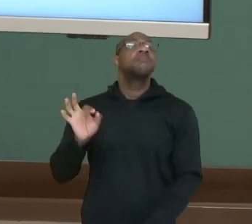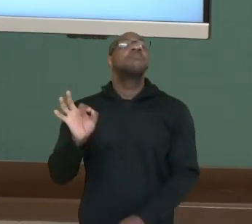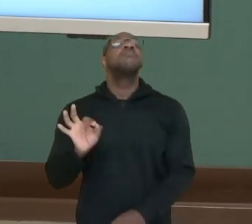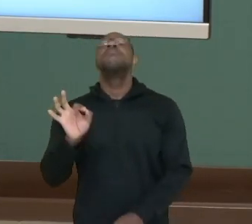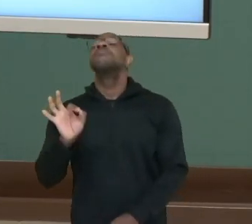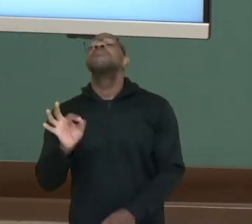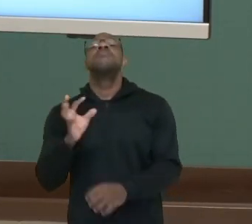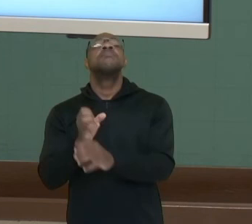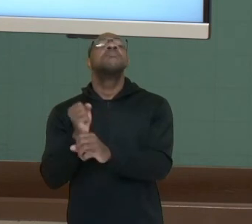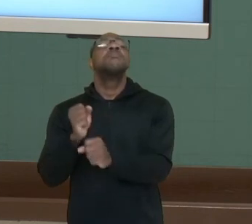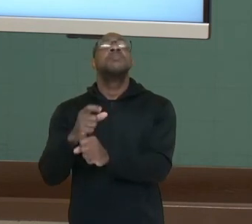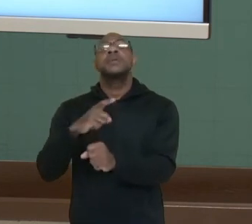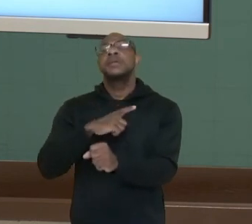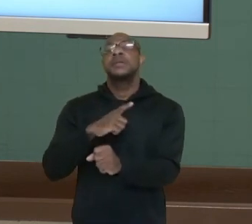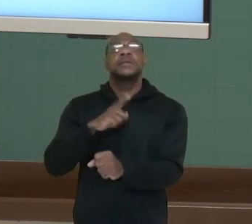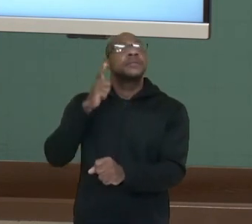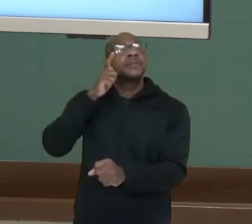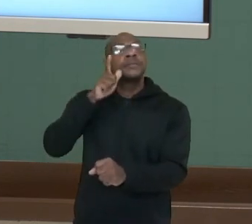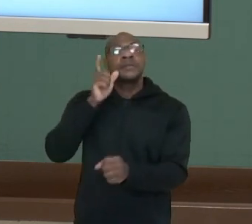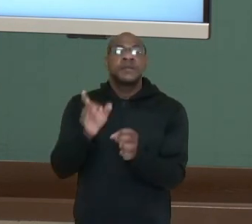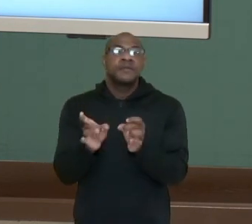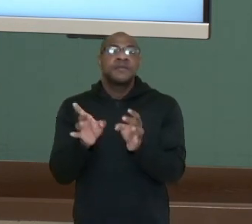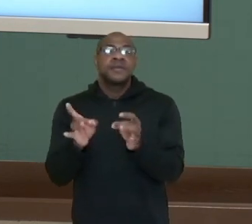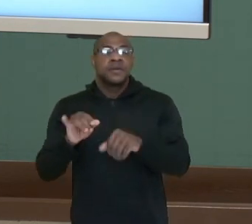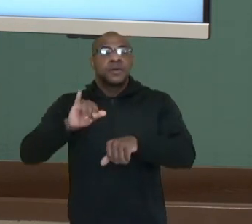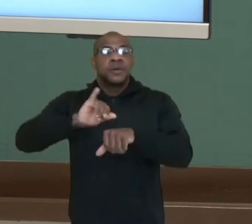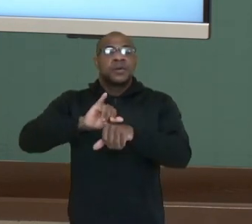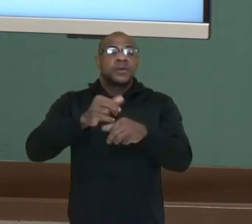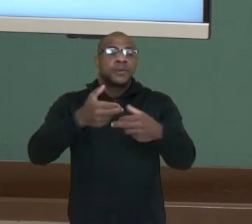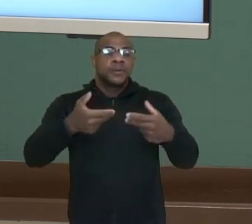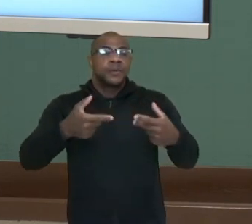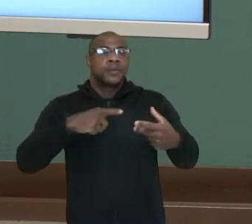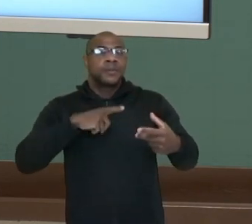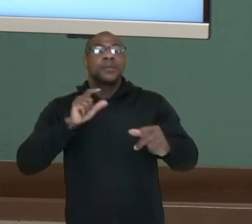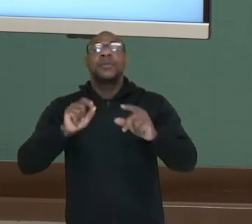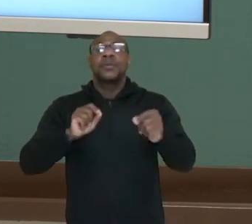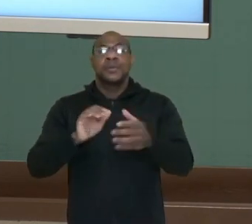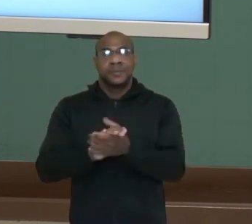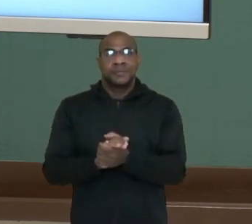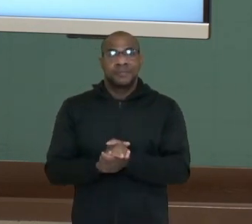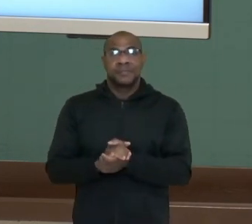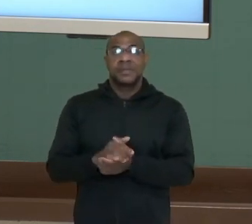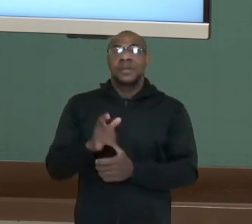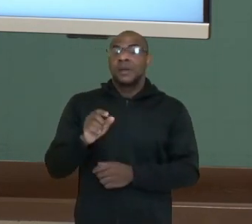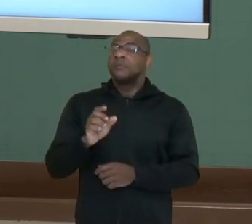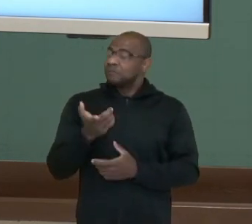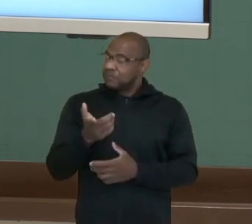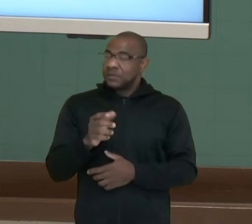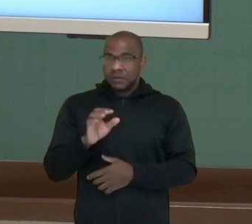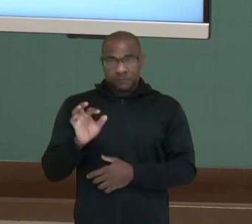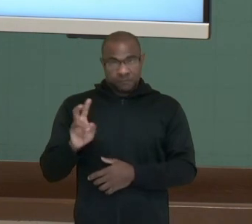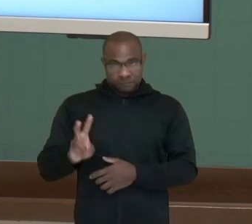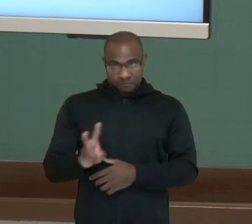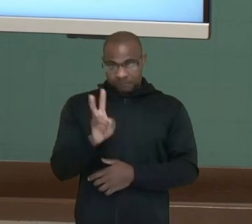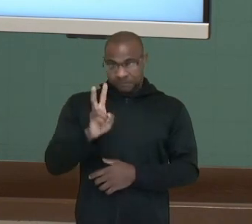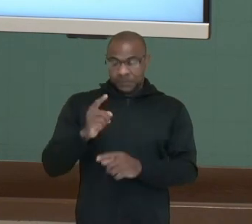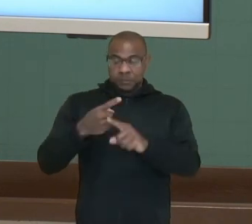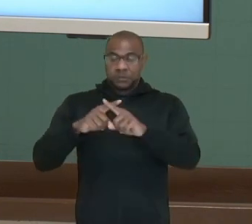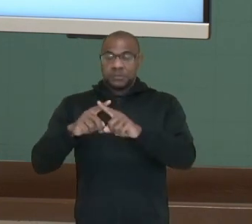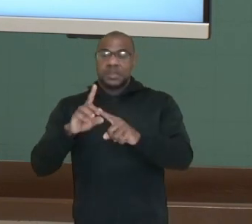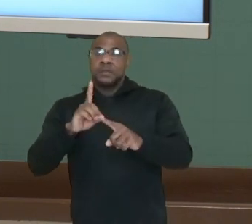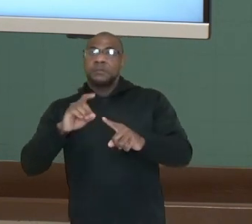lucro deste lojista na venda de um produto? Porcentagem é aquele valor que eu multiplico por 100. 0,65